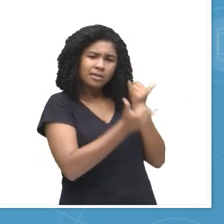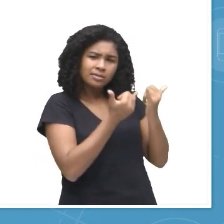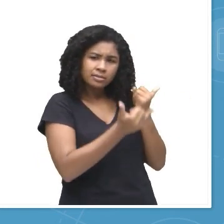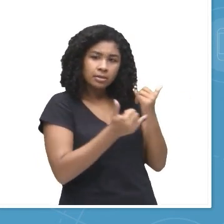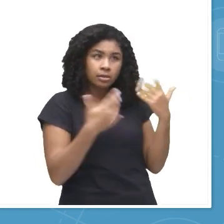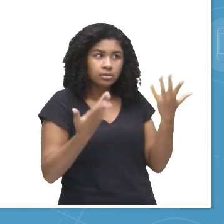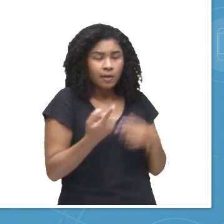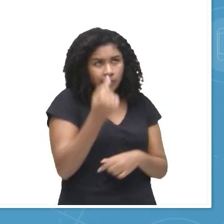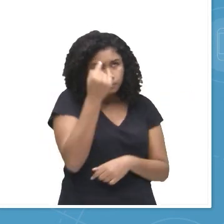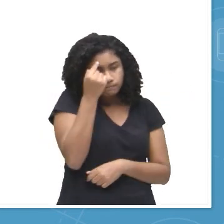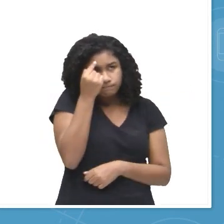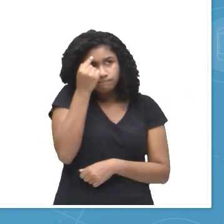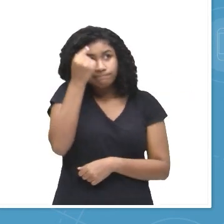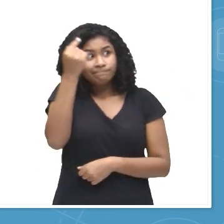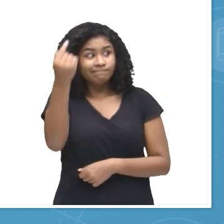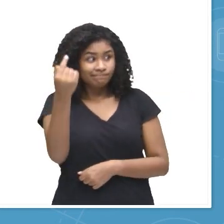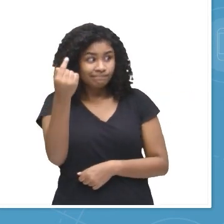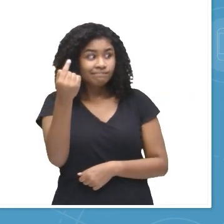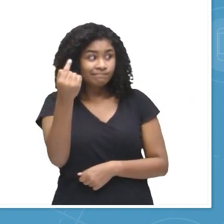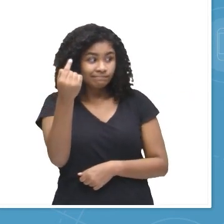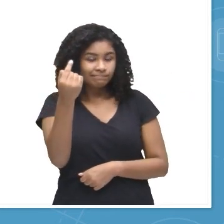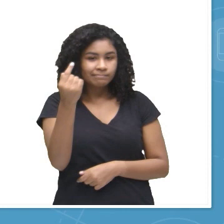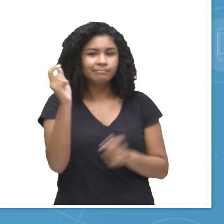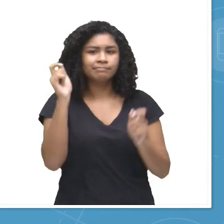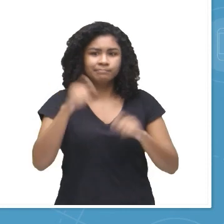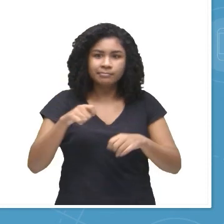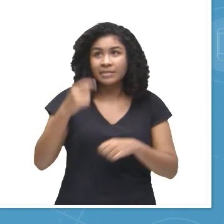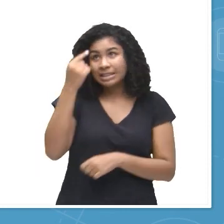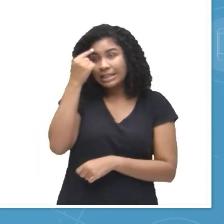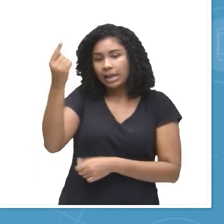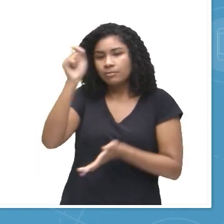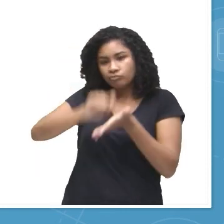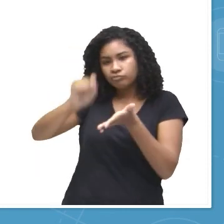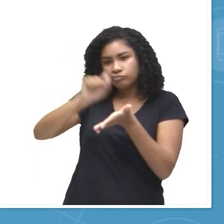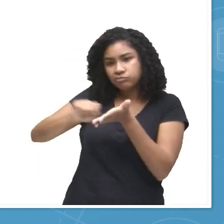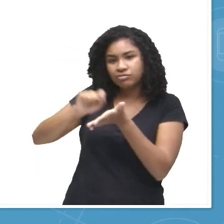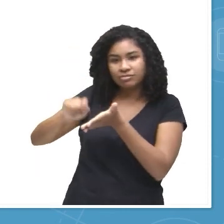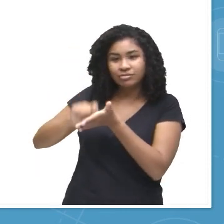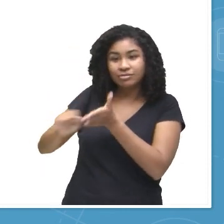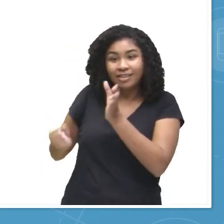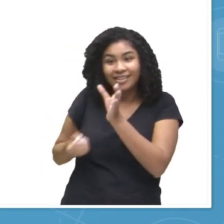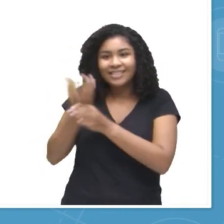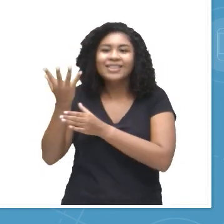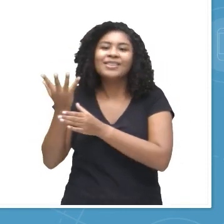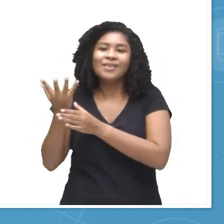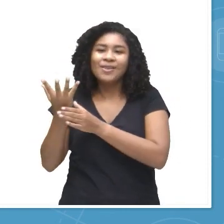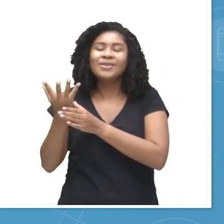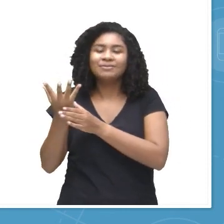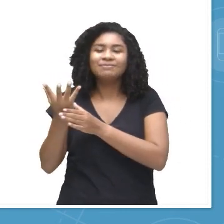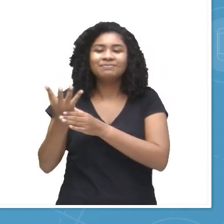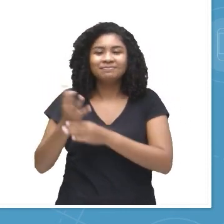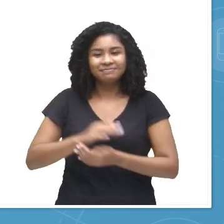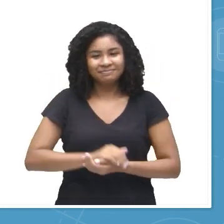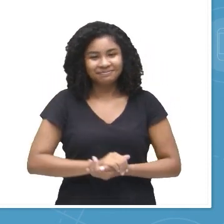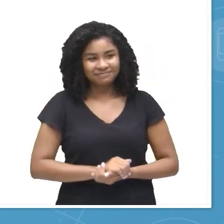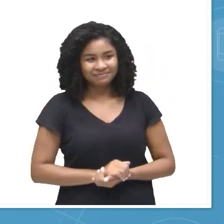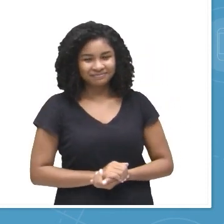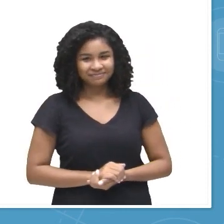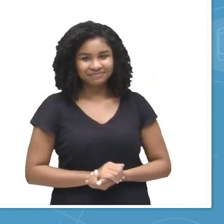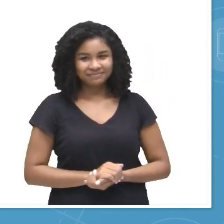se baseou nesse poema do Carlos Drummond de Andrade, que é bastante antigo esse poema. O conhecimento desse